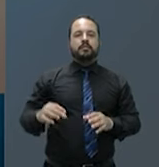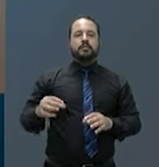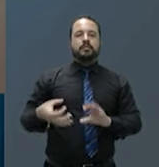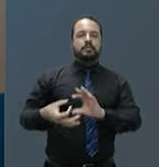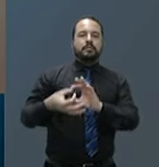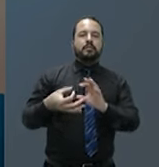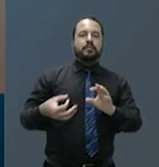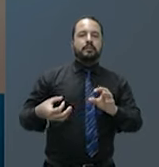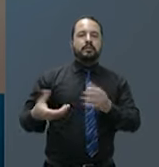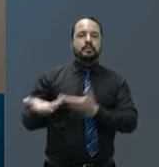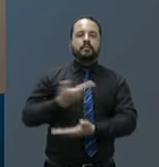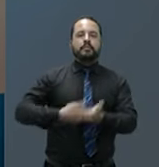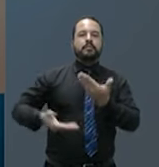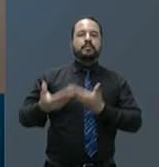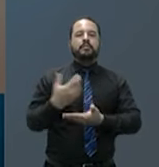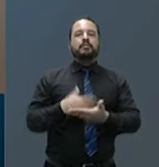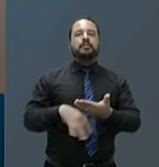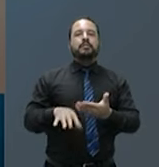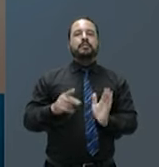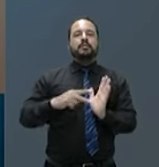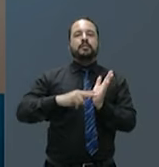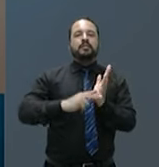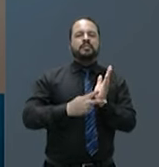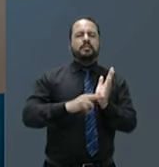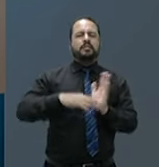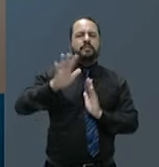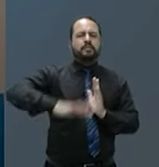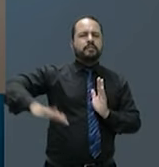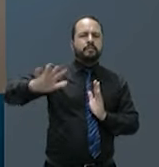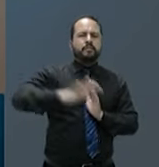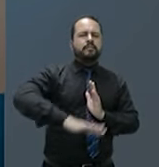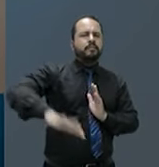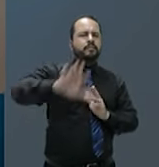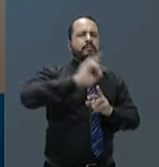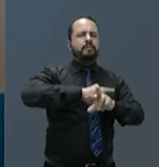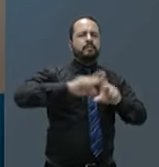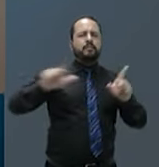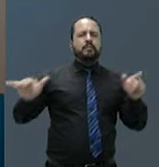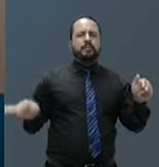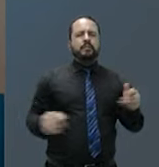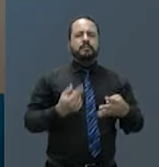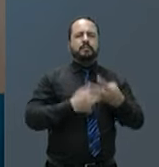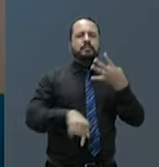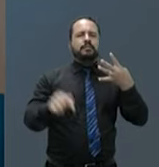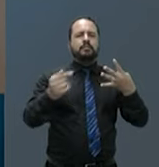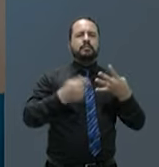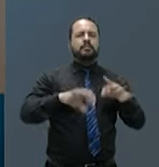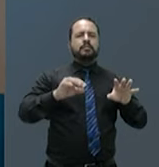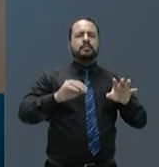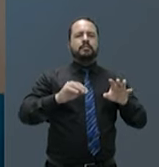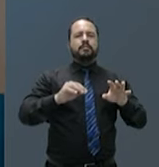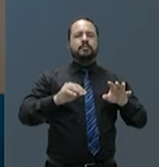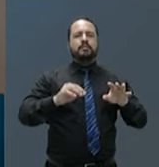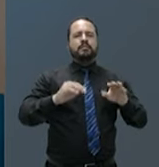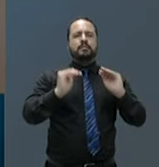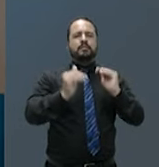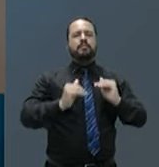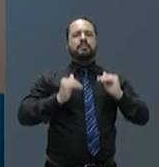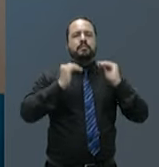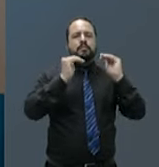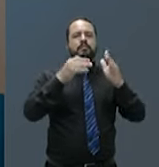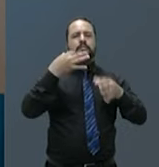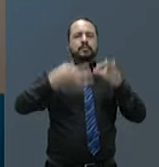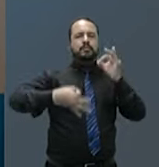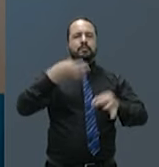sindicatos, nas mais diversas áreas e instâncias do Poder Judiciário, defendendo o interesse público, podendo